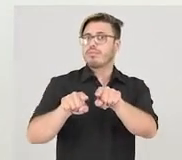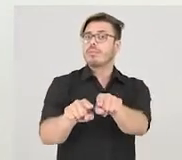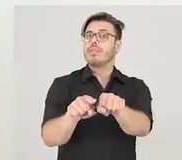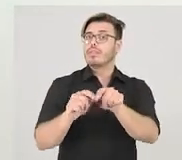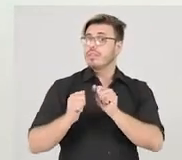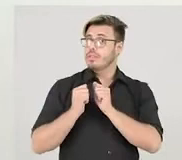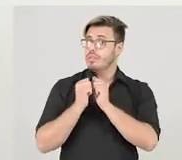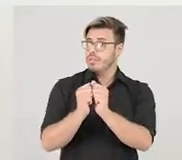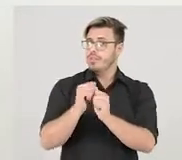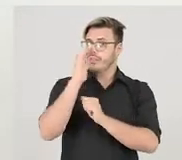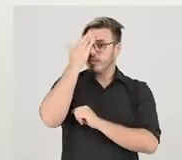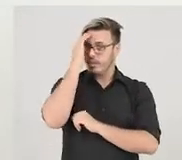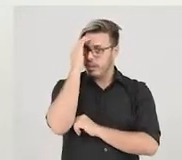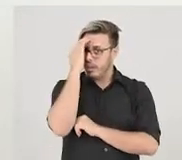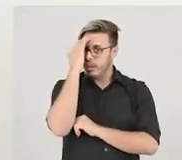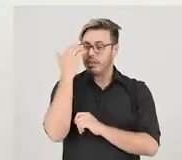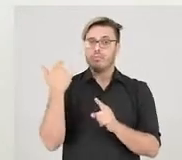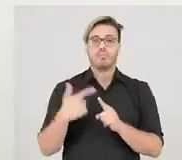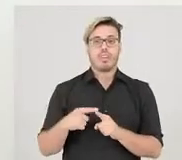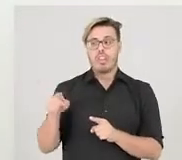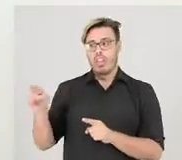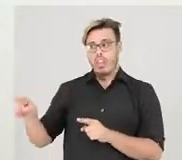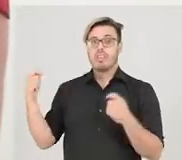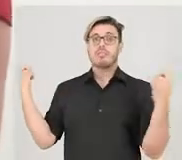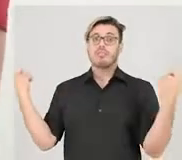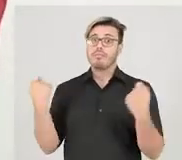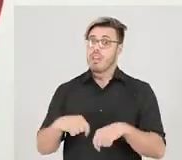seus colegas nessas questões.